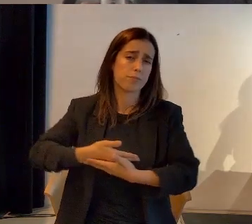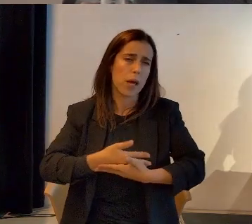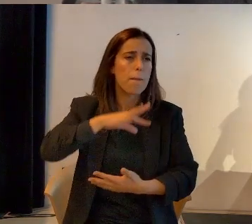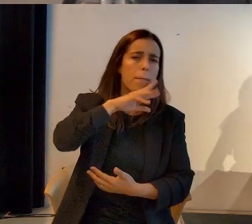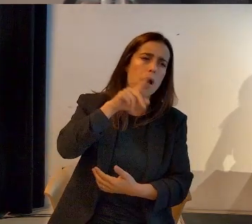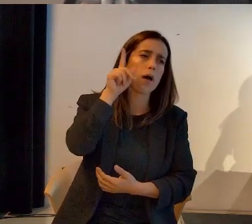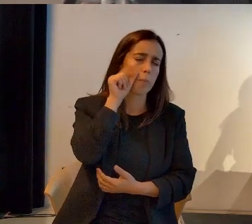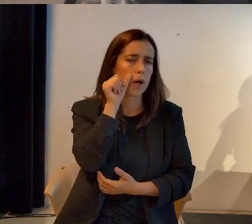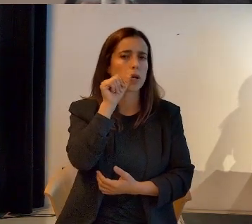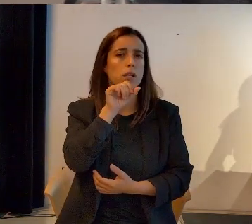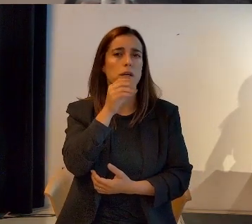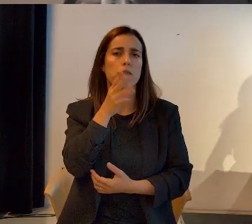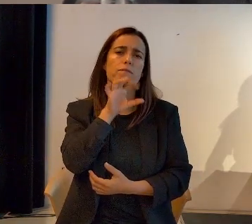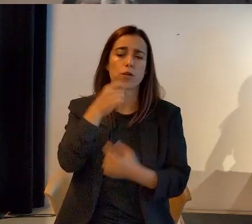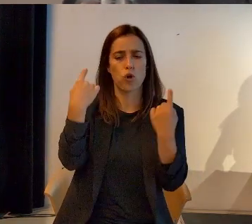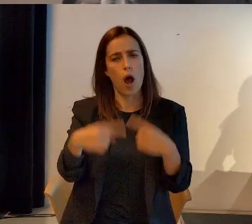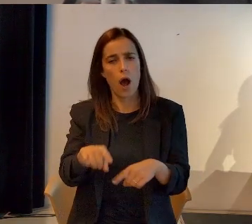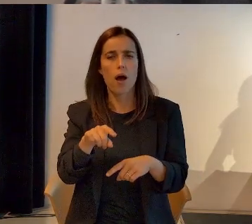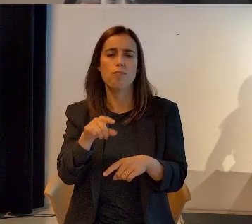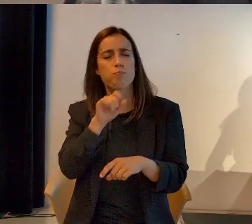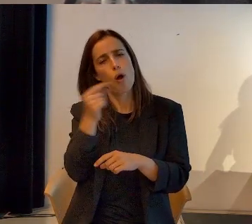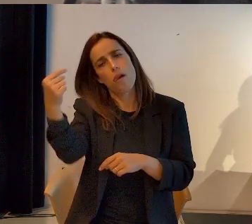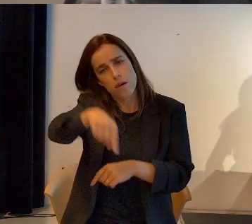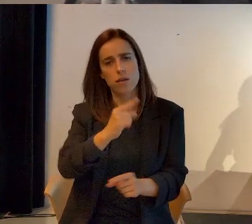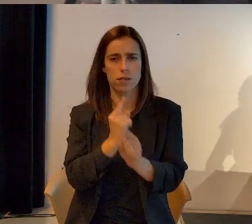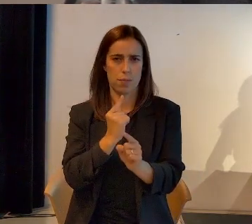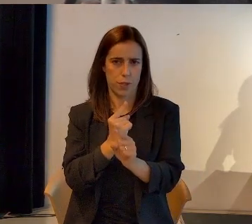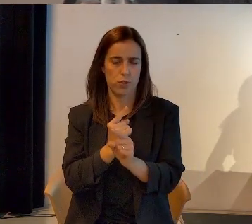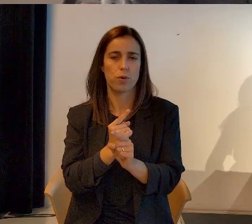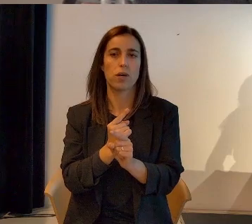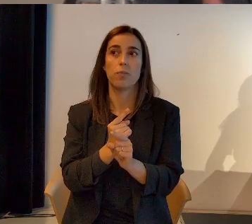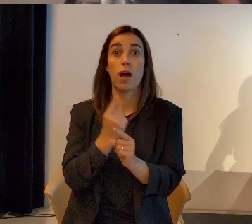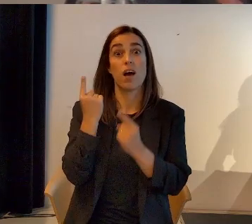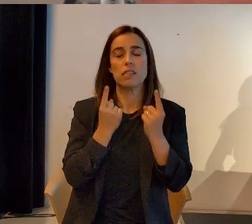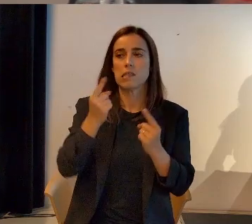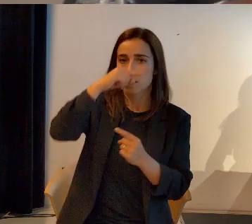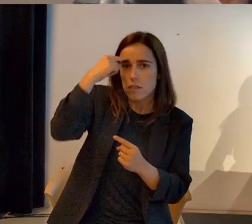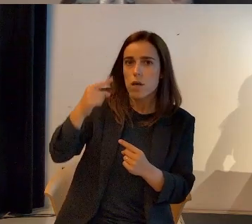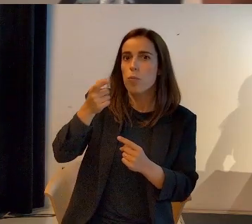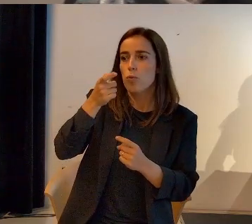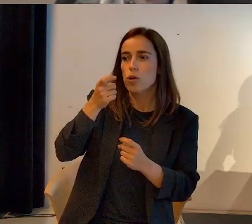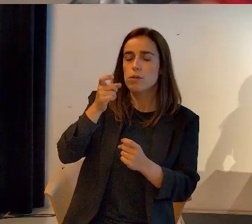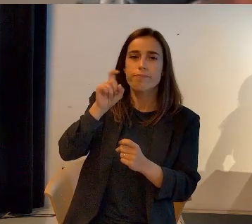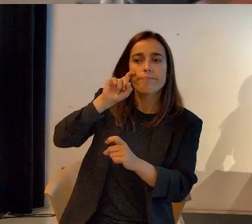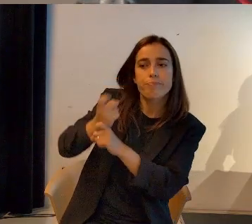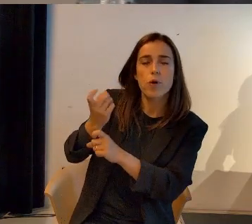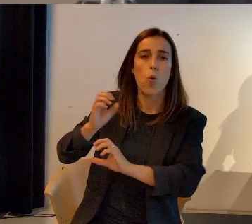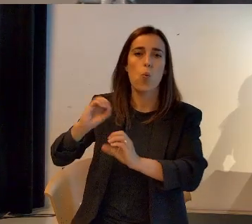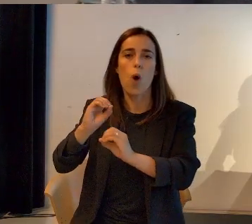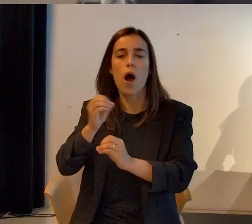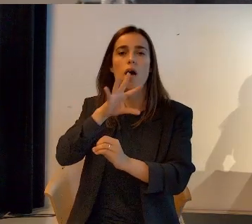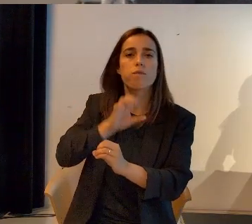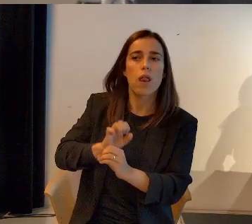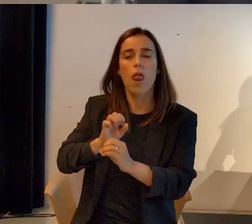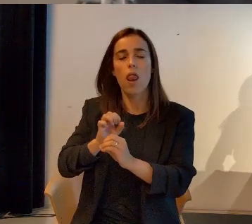àqueles que têm as suas crianças não deixarem de vir ao evento só porque não têm onde as pôr ou onde lhes